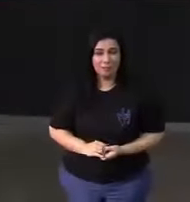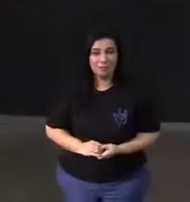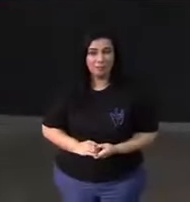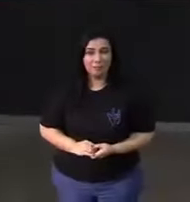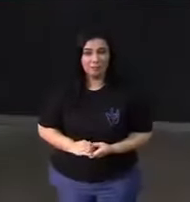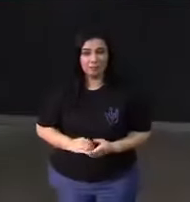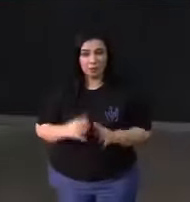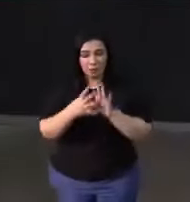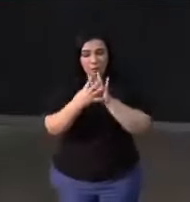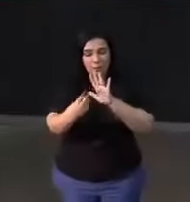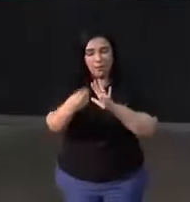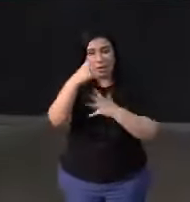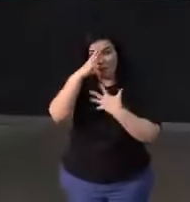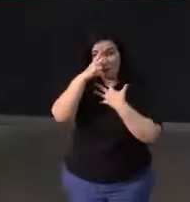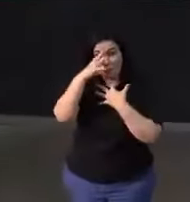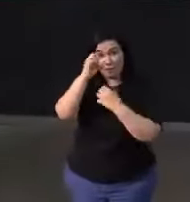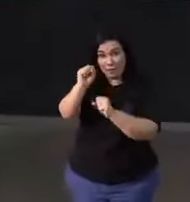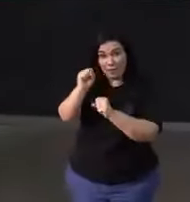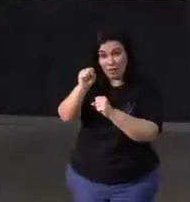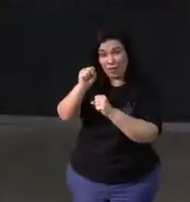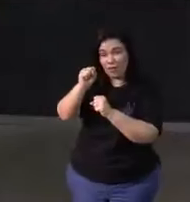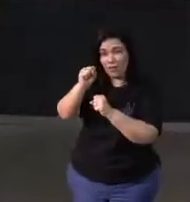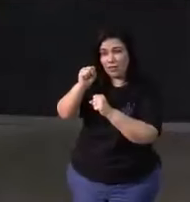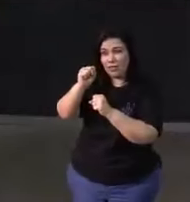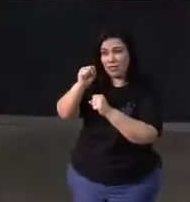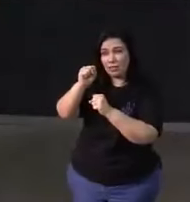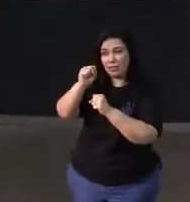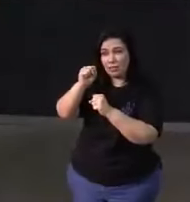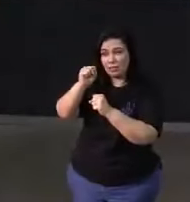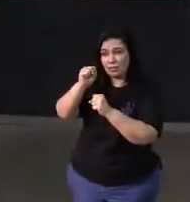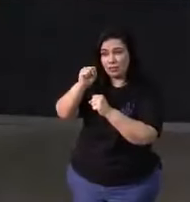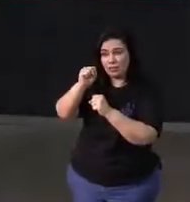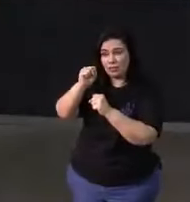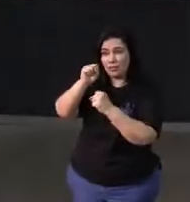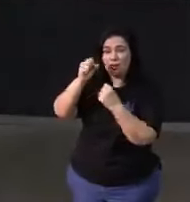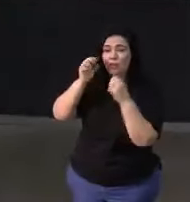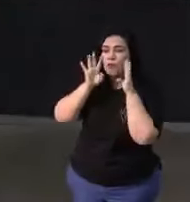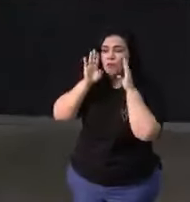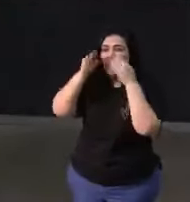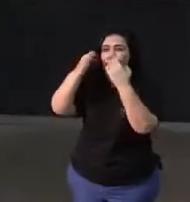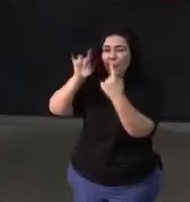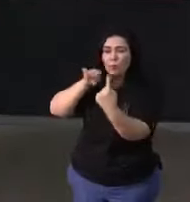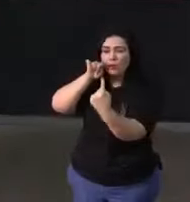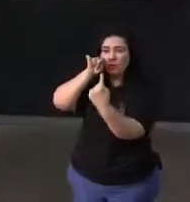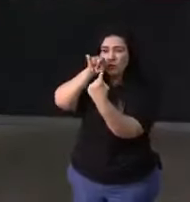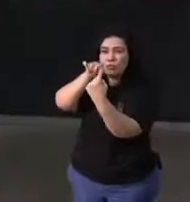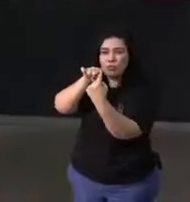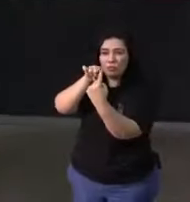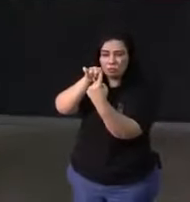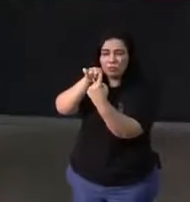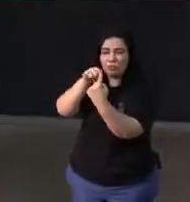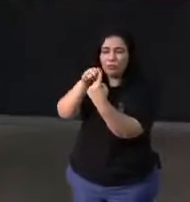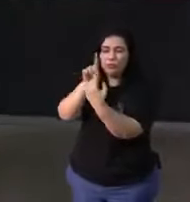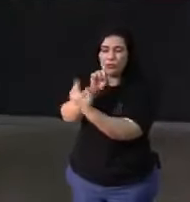Diga: a fé não tira o olhar do lugar